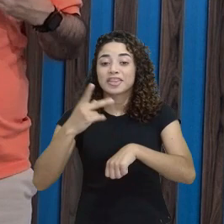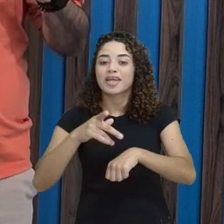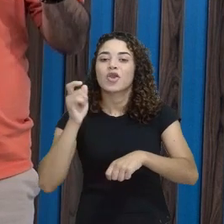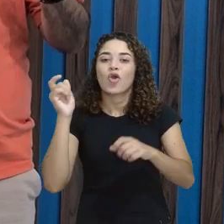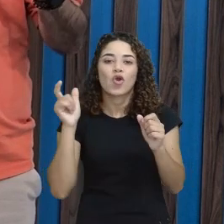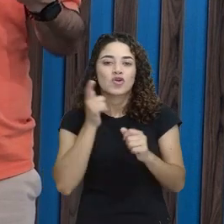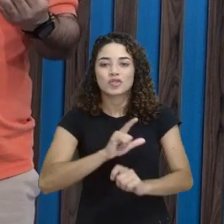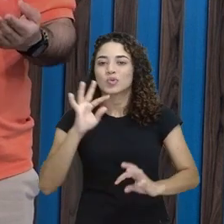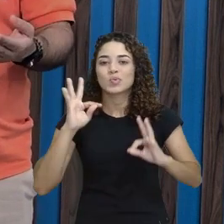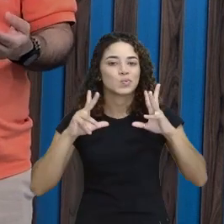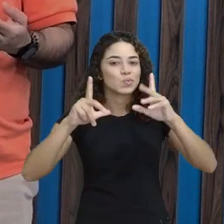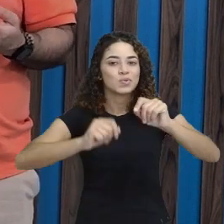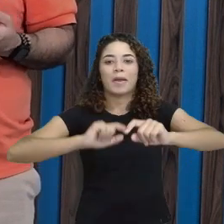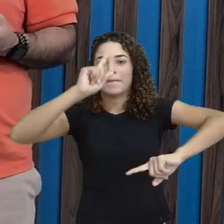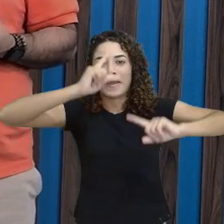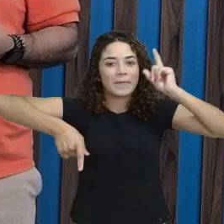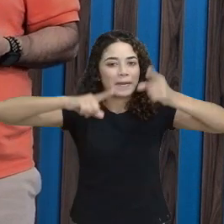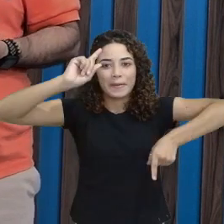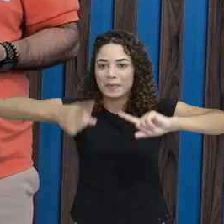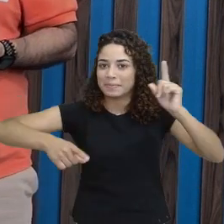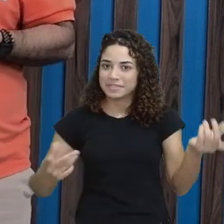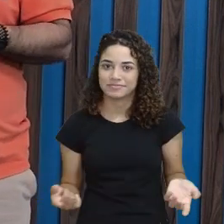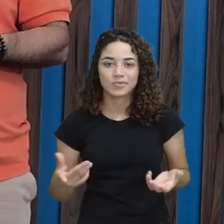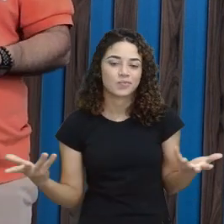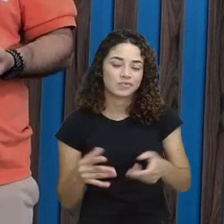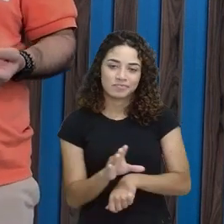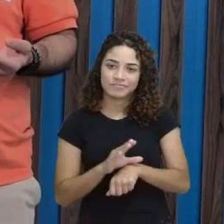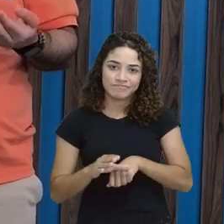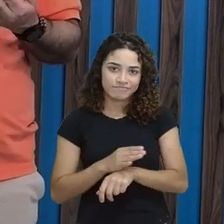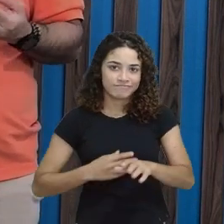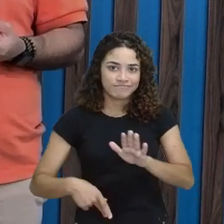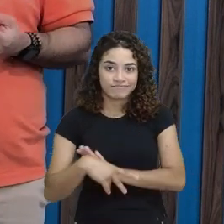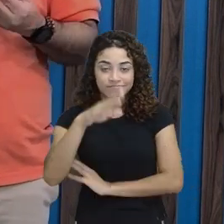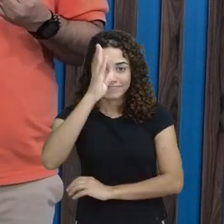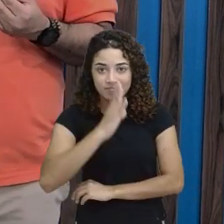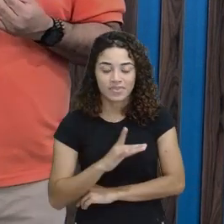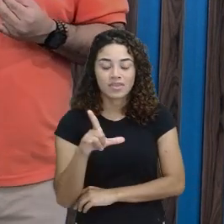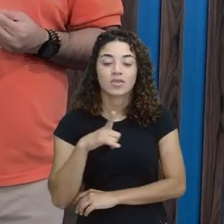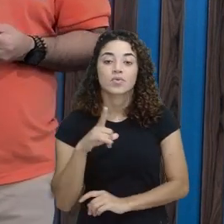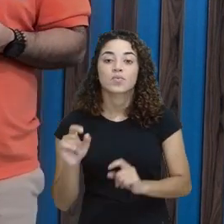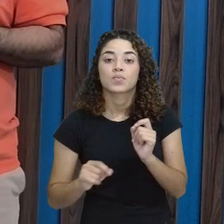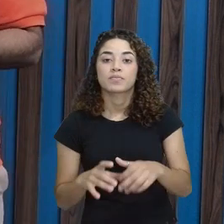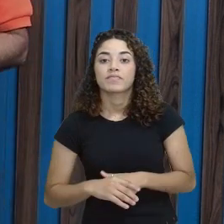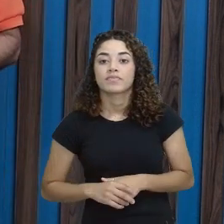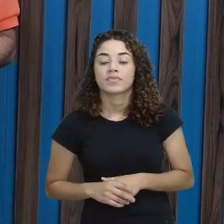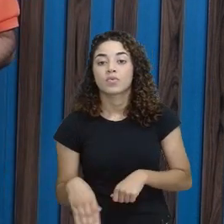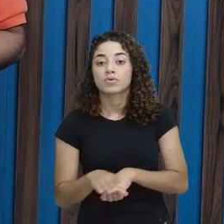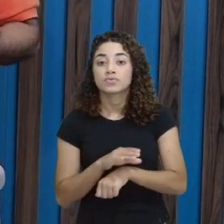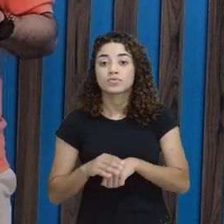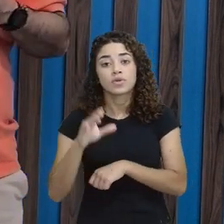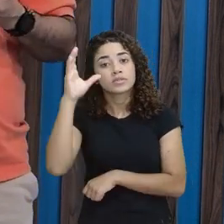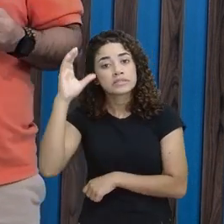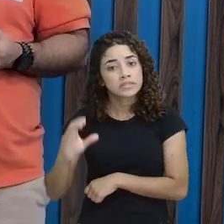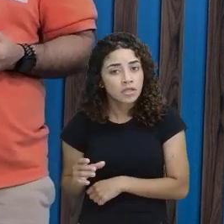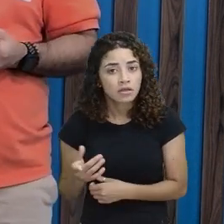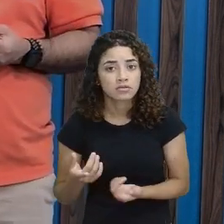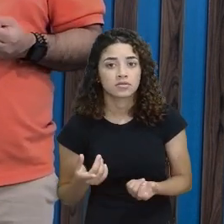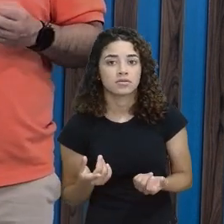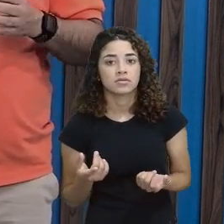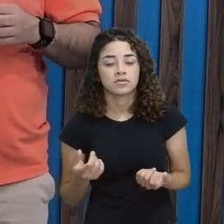né? Então hoje a Constituição do Brasil é chamada de Constituição Cidadã. Ela